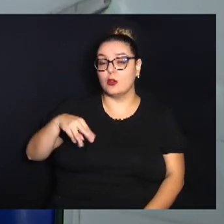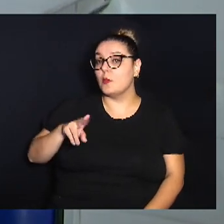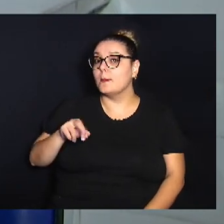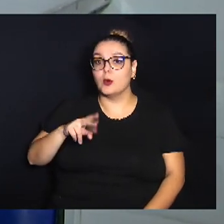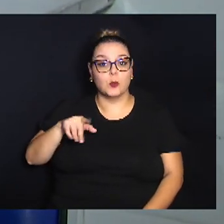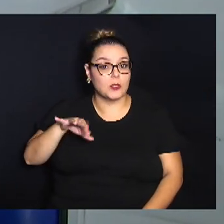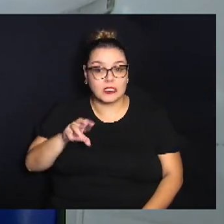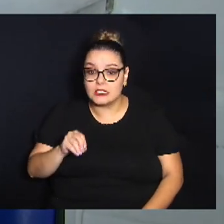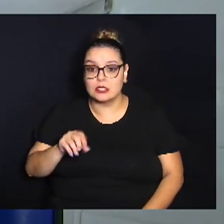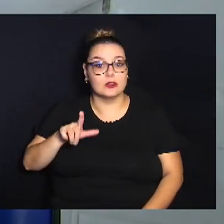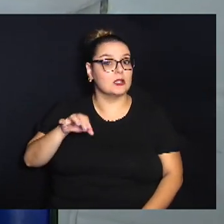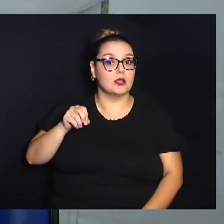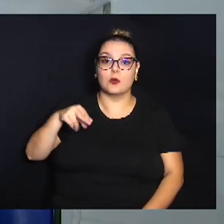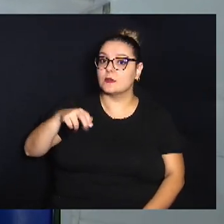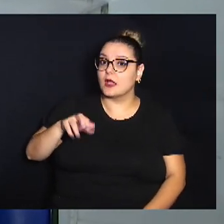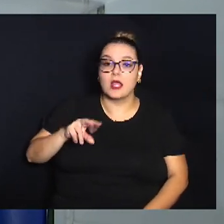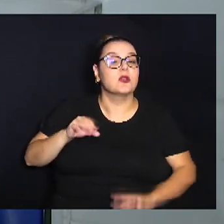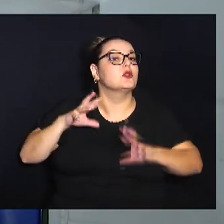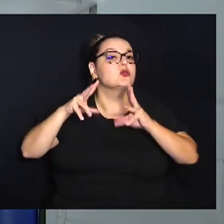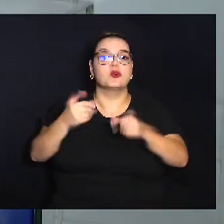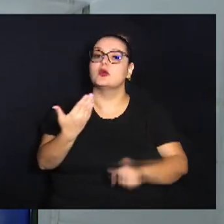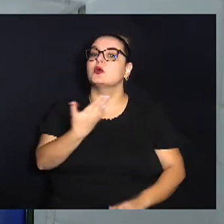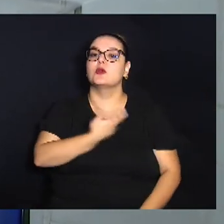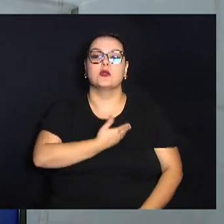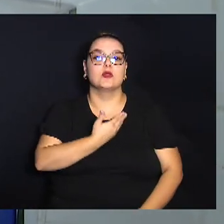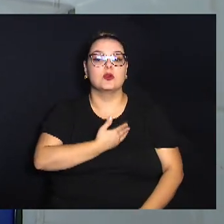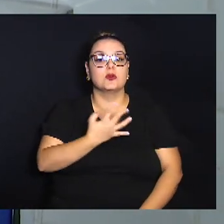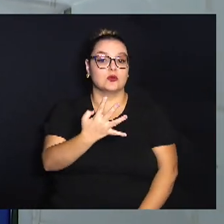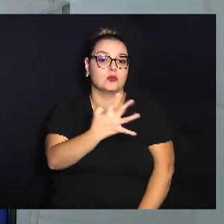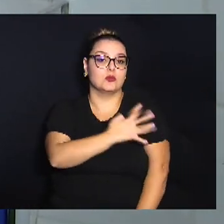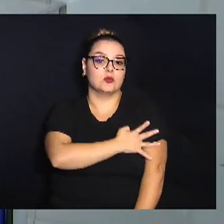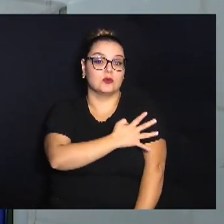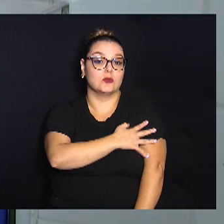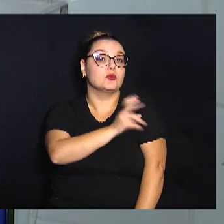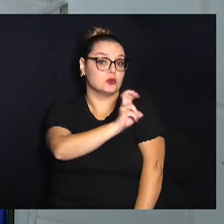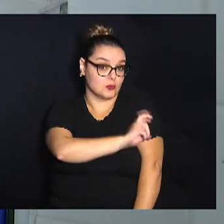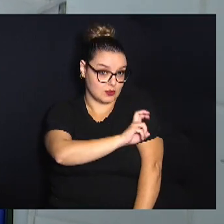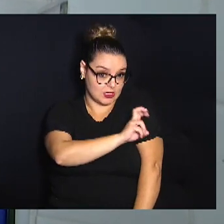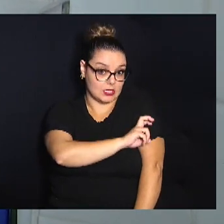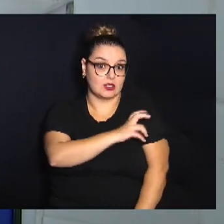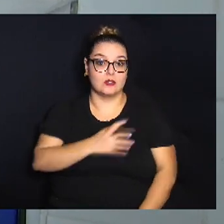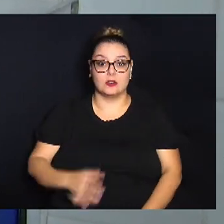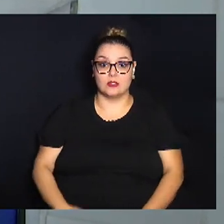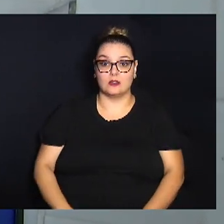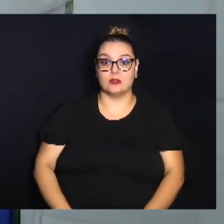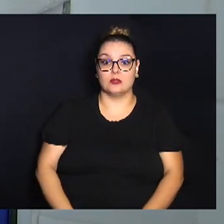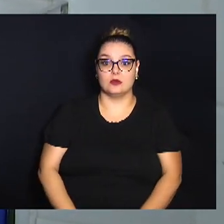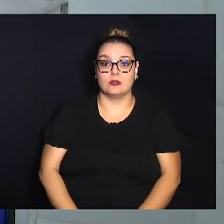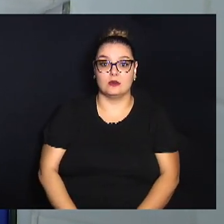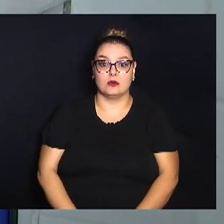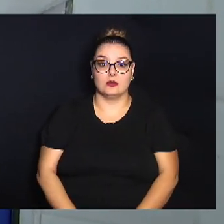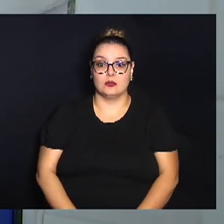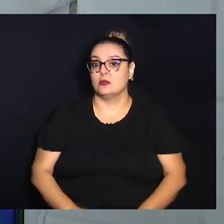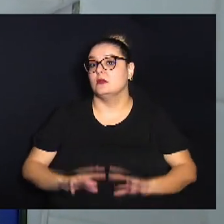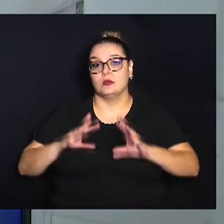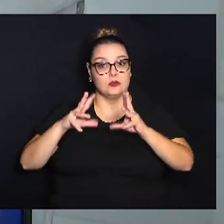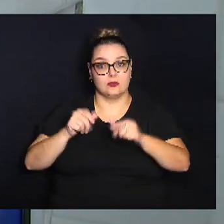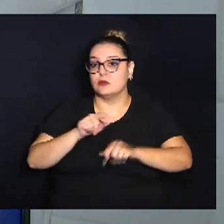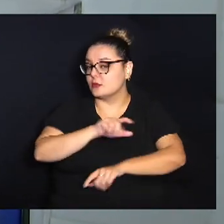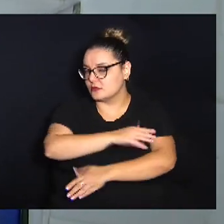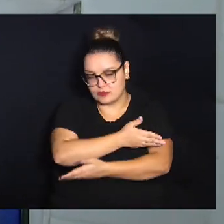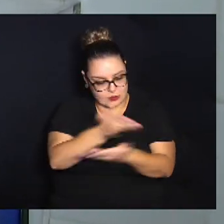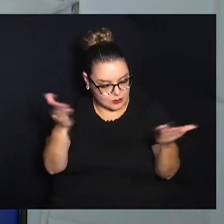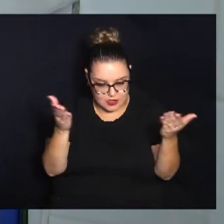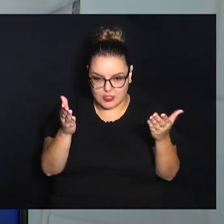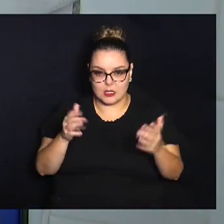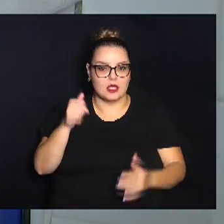Murilo, Leonardo, todos os amigos do do quinto ano, todos vocês, todas